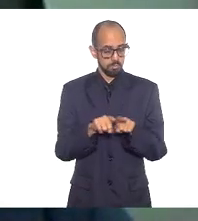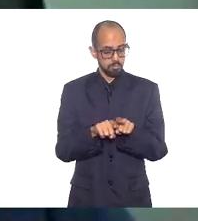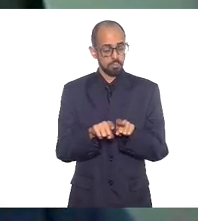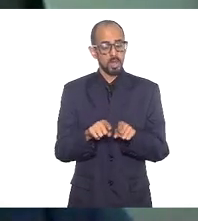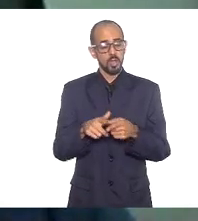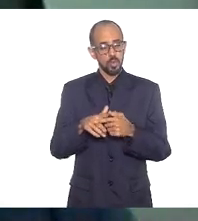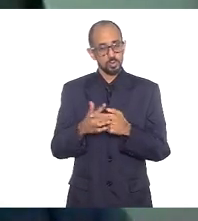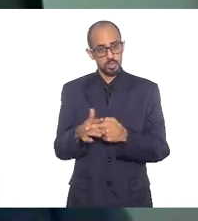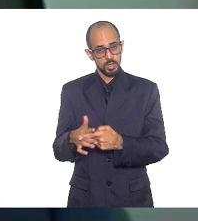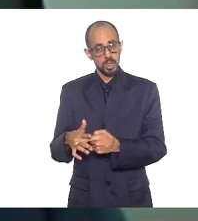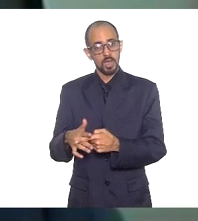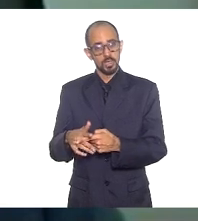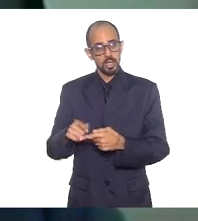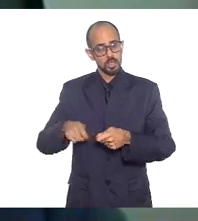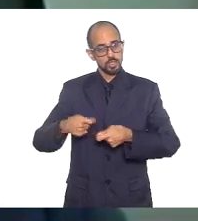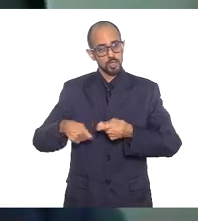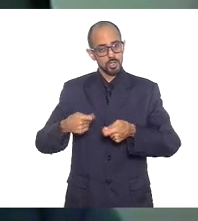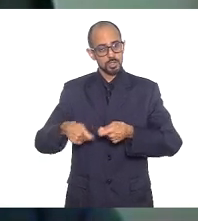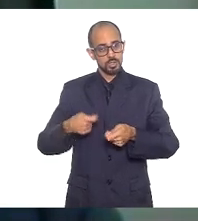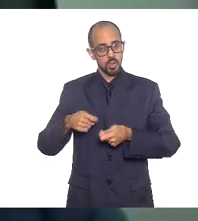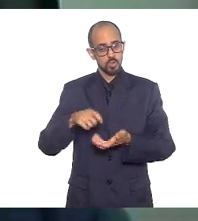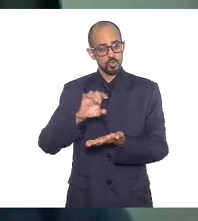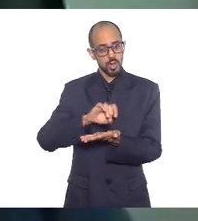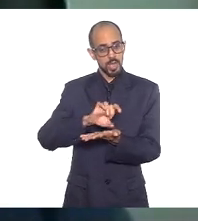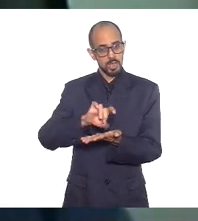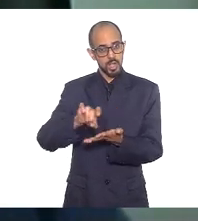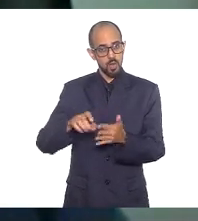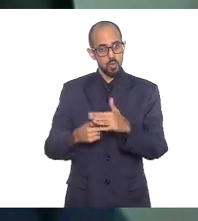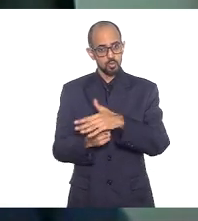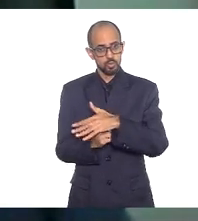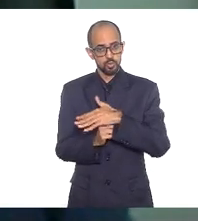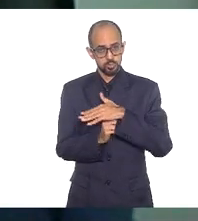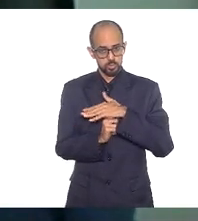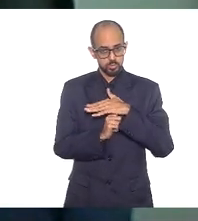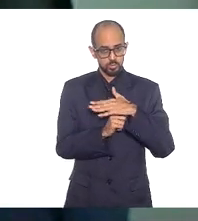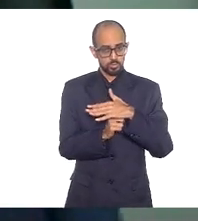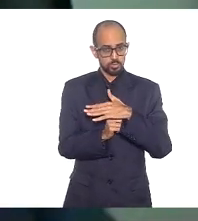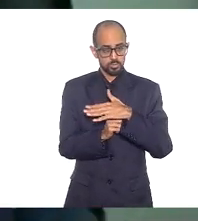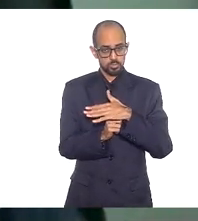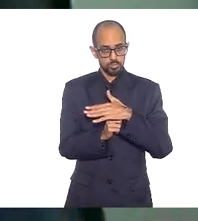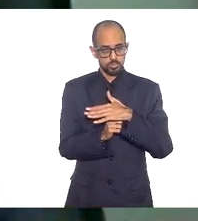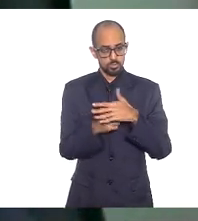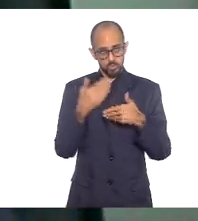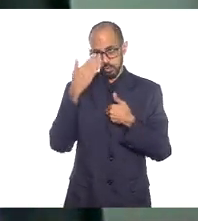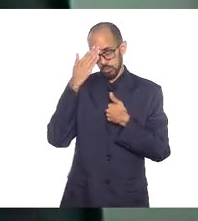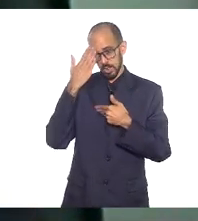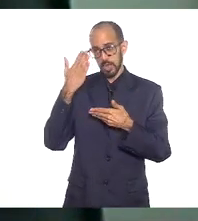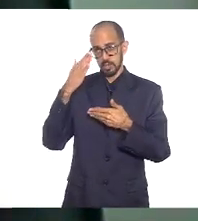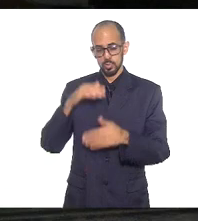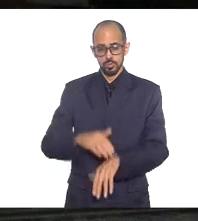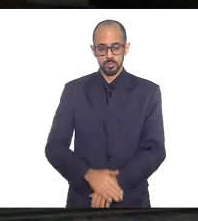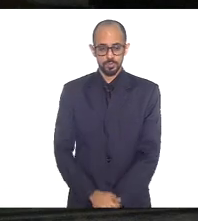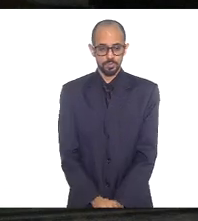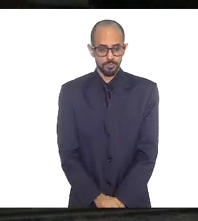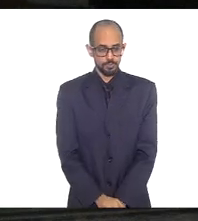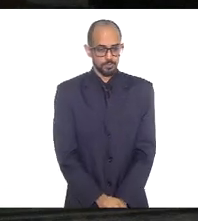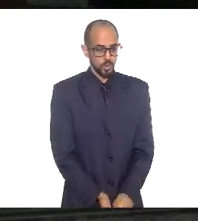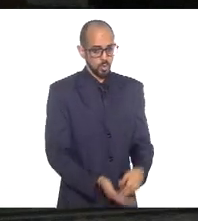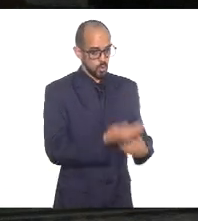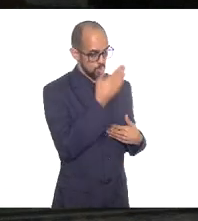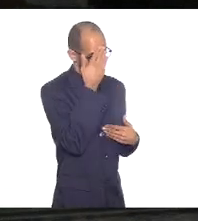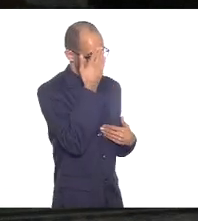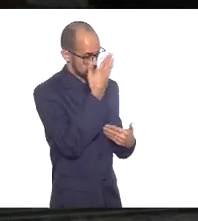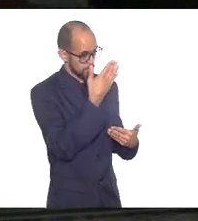a questão da gestão dessas unidades. Eram essas as considerações. Muito obrigada. Obrigado,